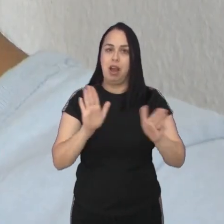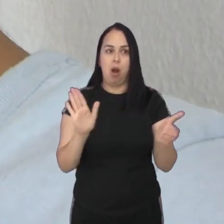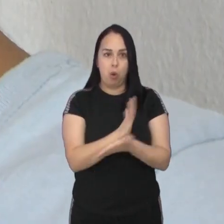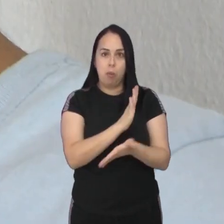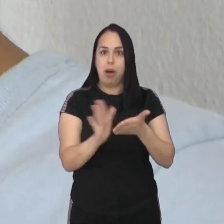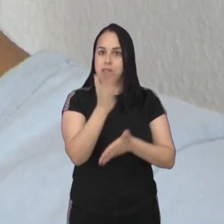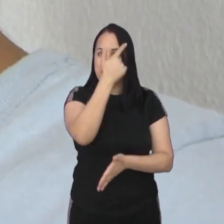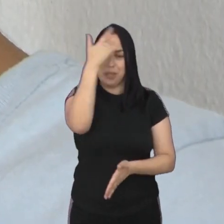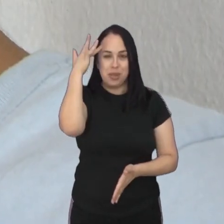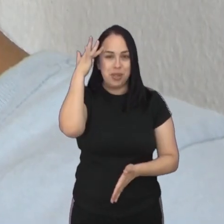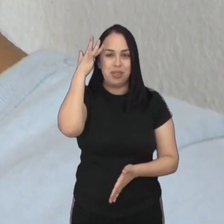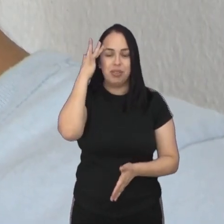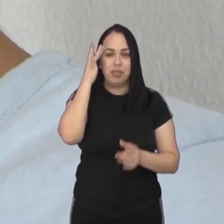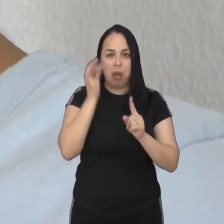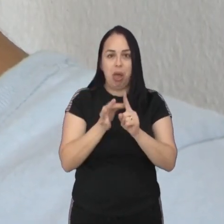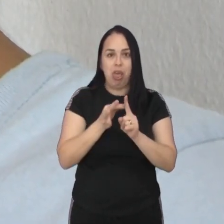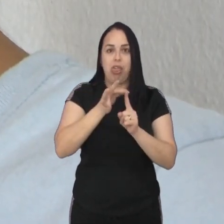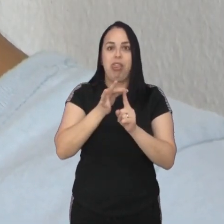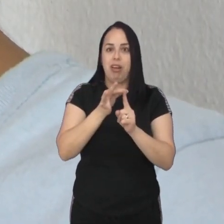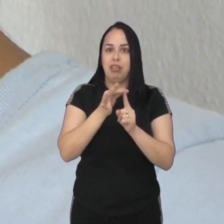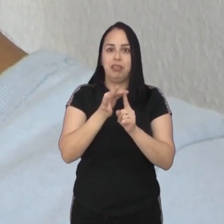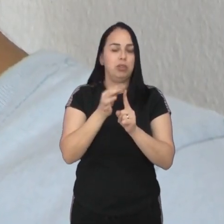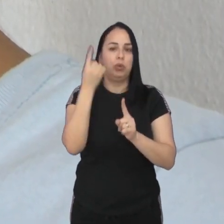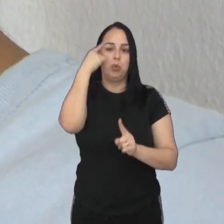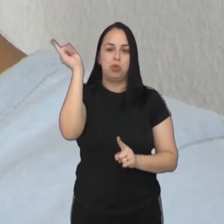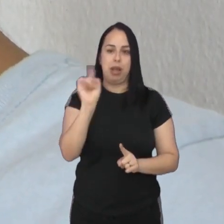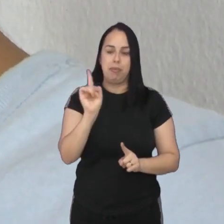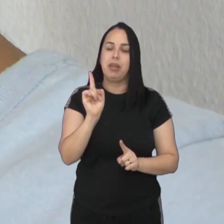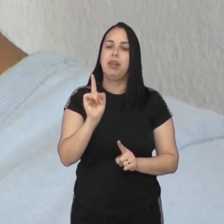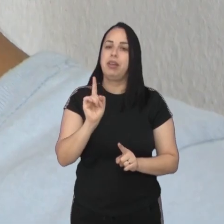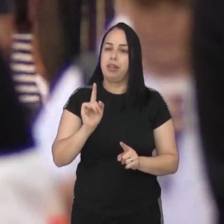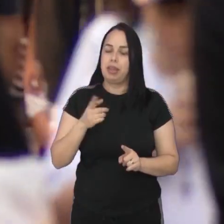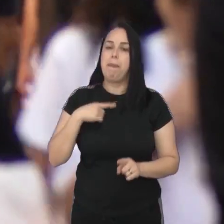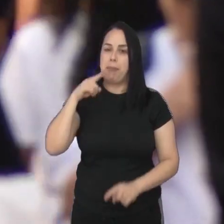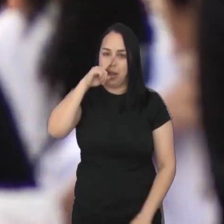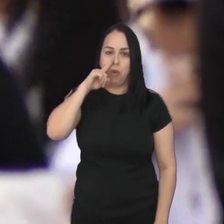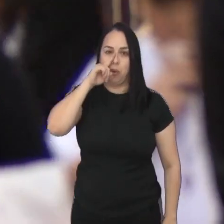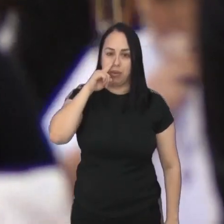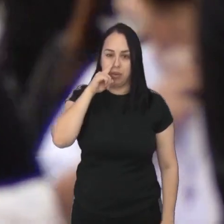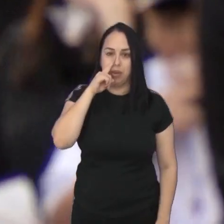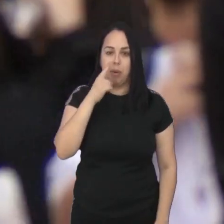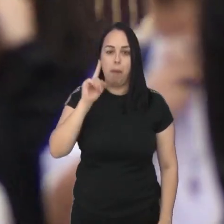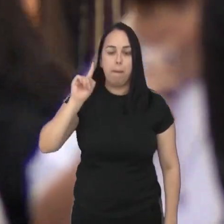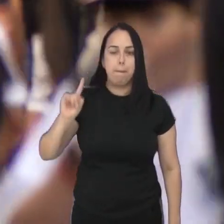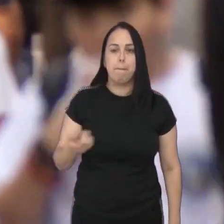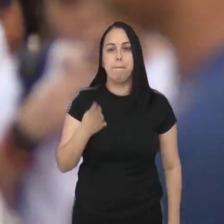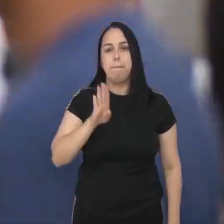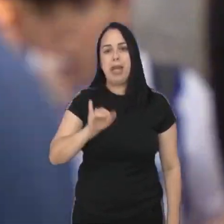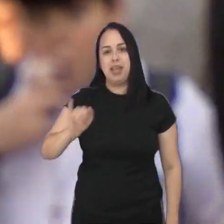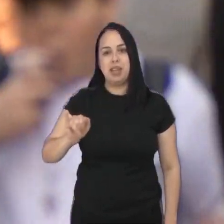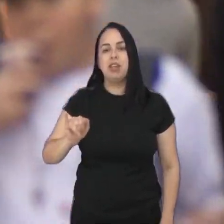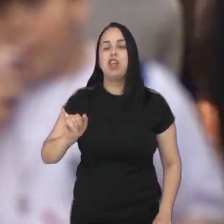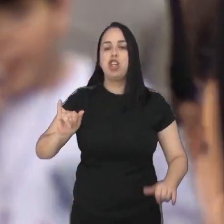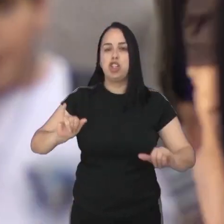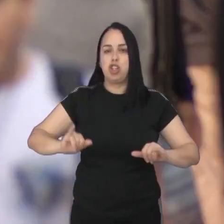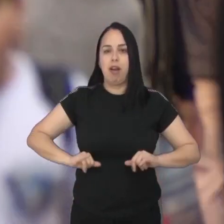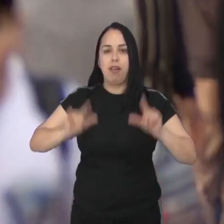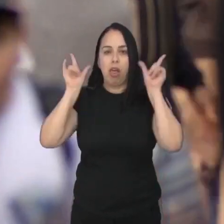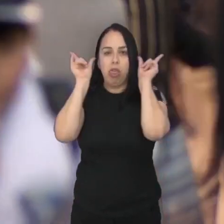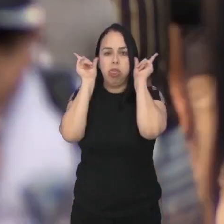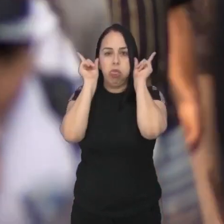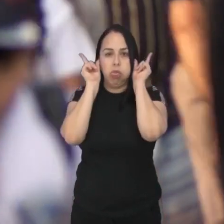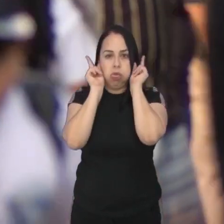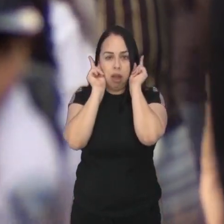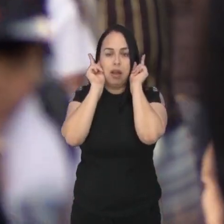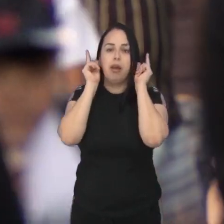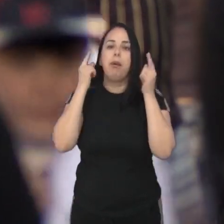Tem muita gente que não sabe dosar o volume do áudio, um costume perigoso. Dados apontam que mais de 1 bilhão de jovens podem